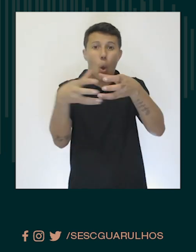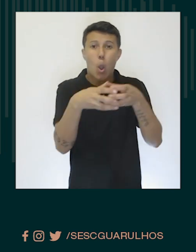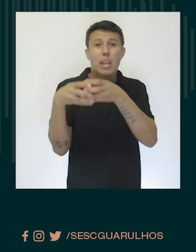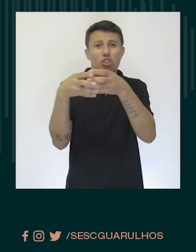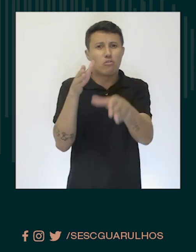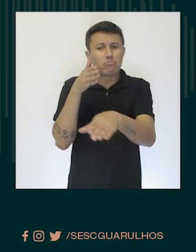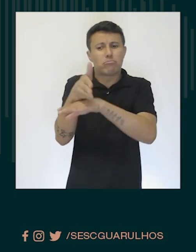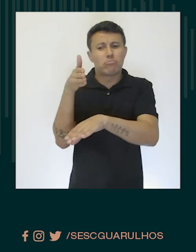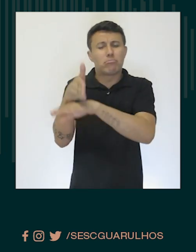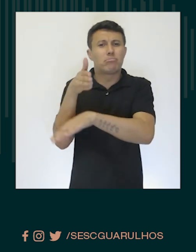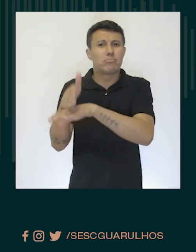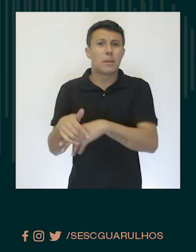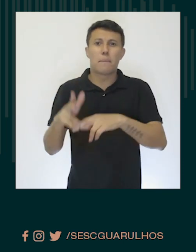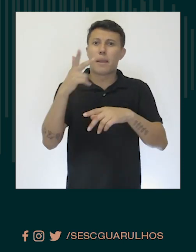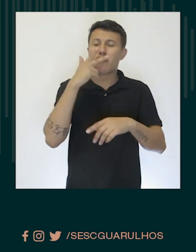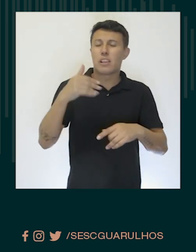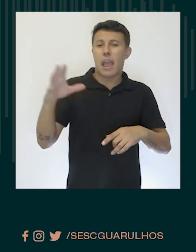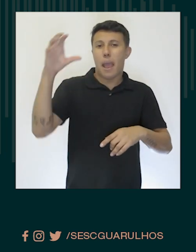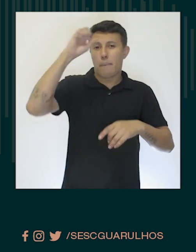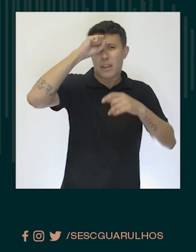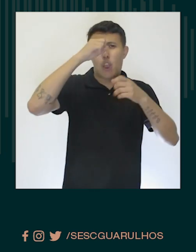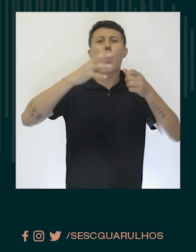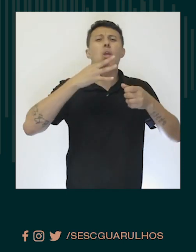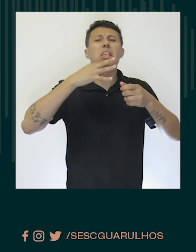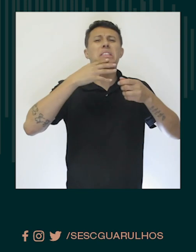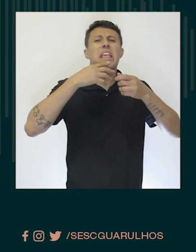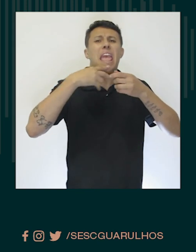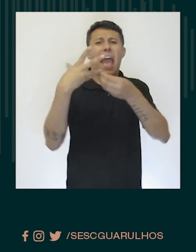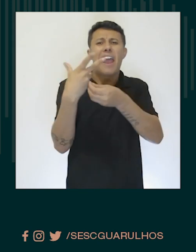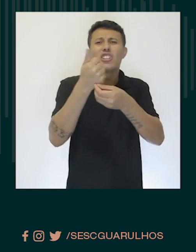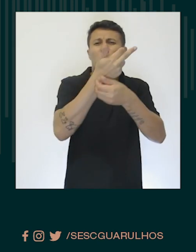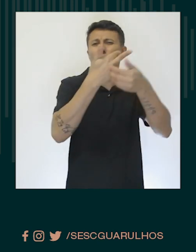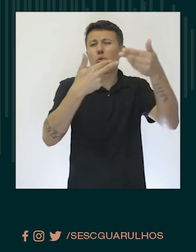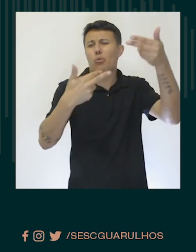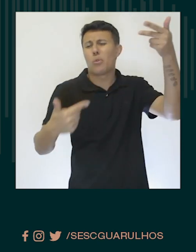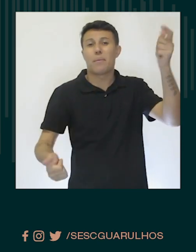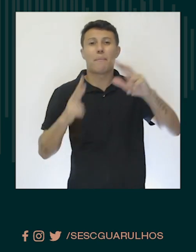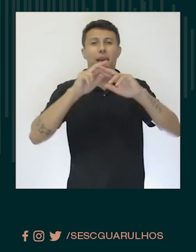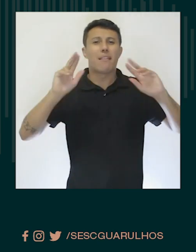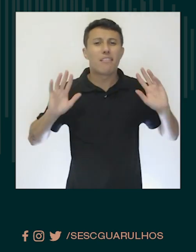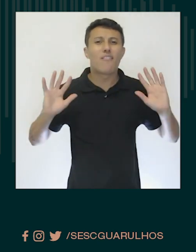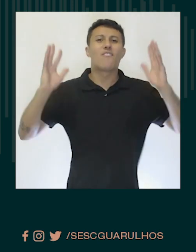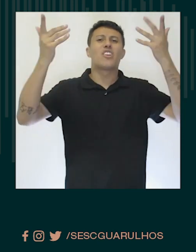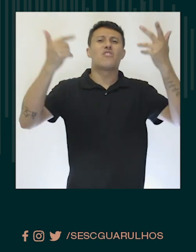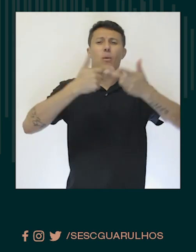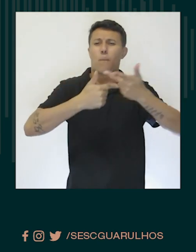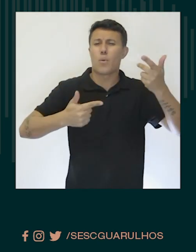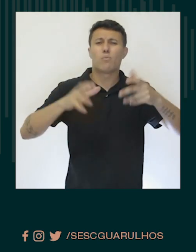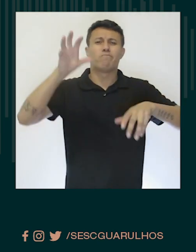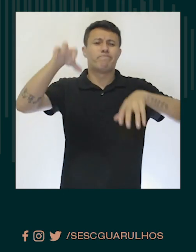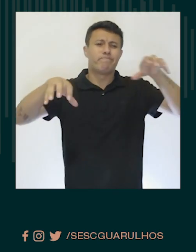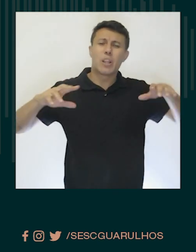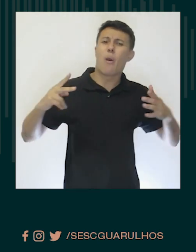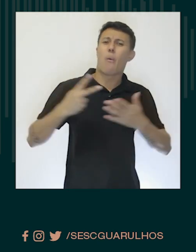de um monte de artista, tá ligado? Quem já tocou nos festival, no Manifest, todas essas paradas, entendeu? Tem muito cara bom, tem